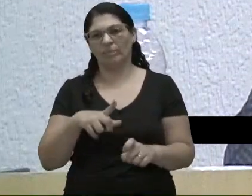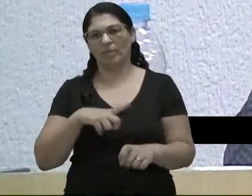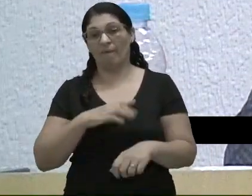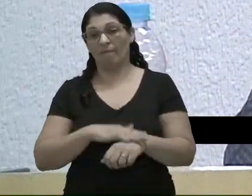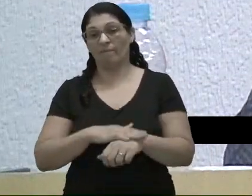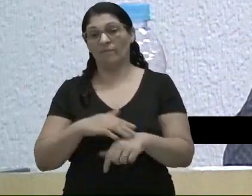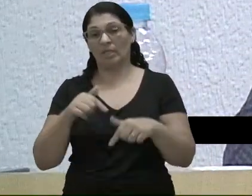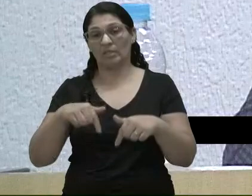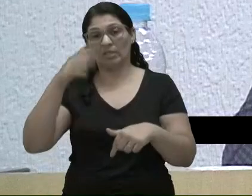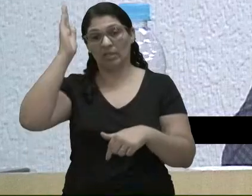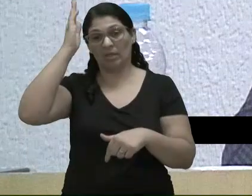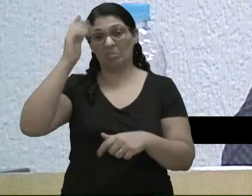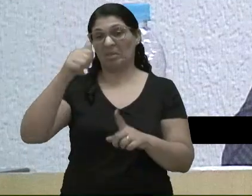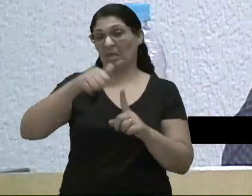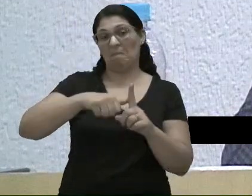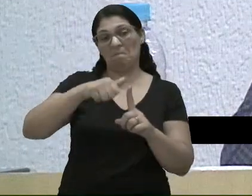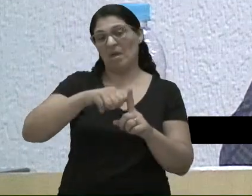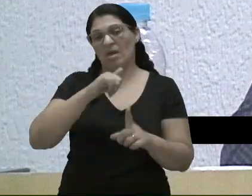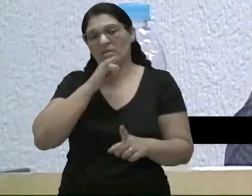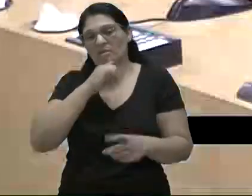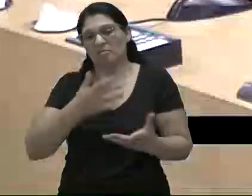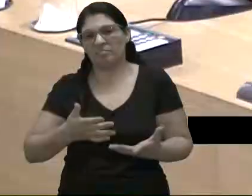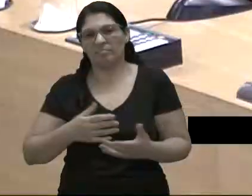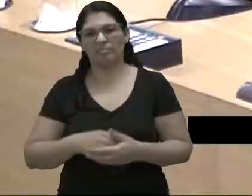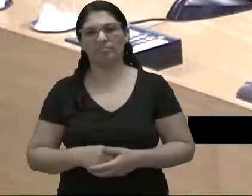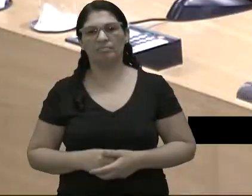mas mensal.